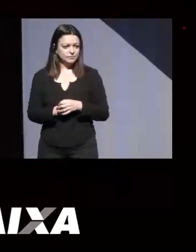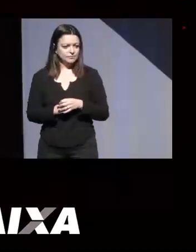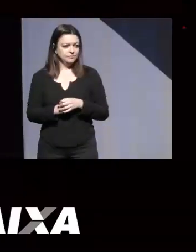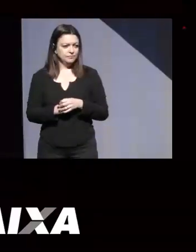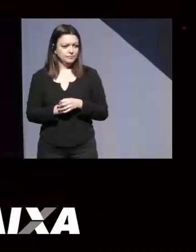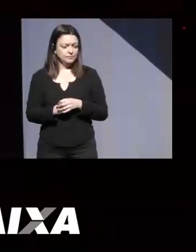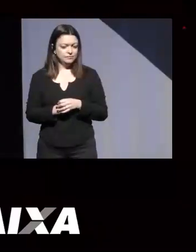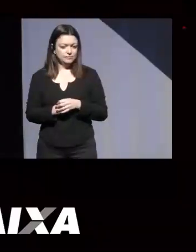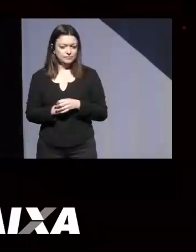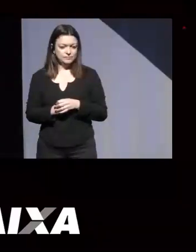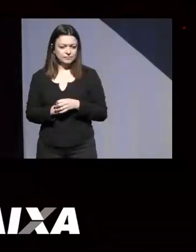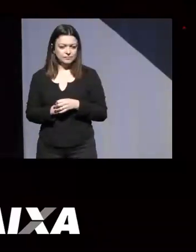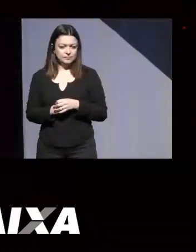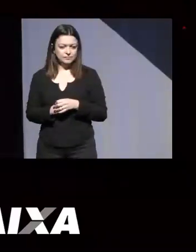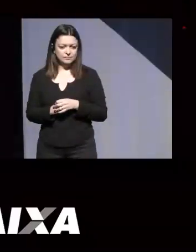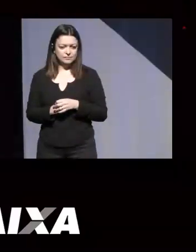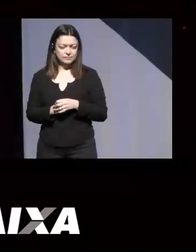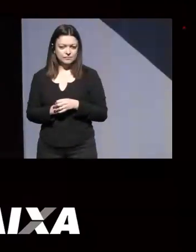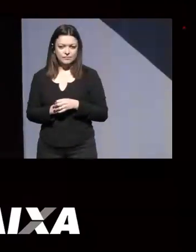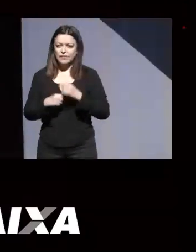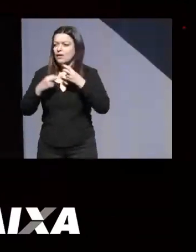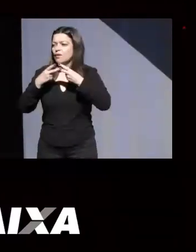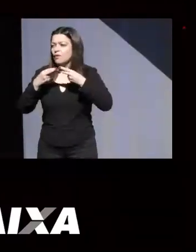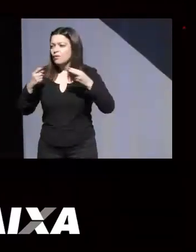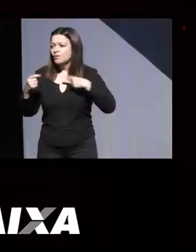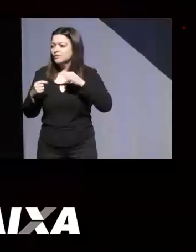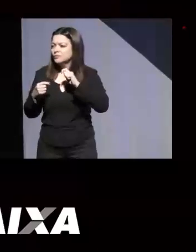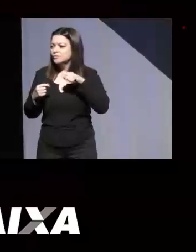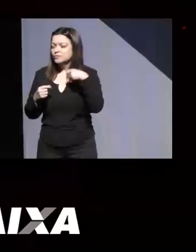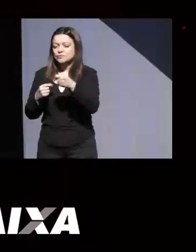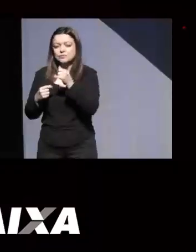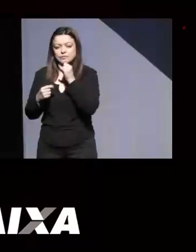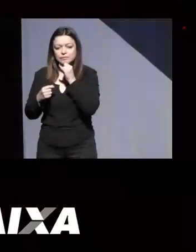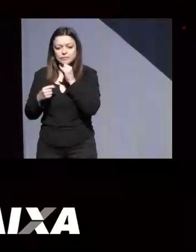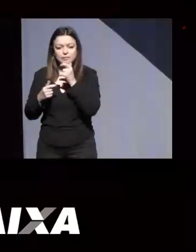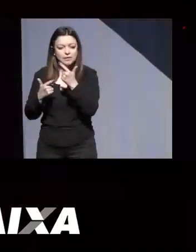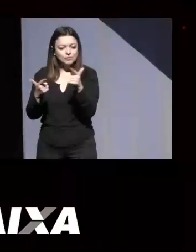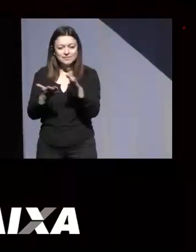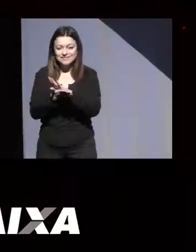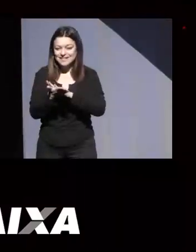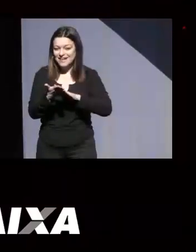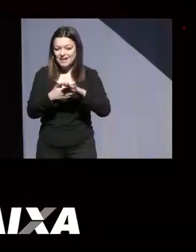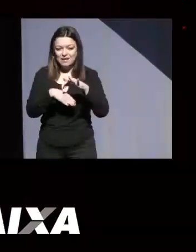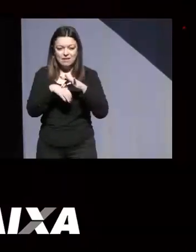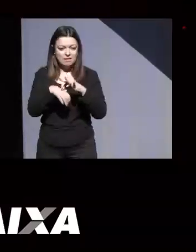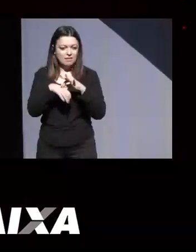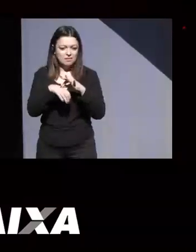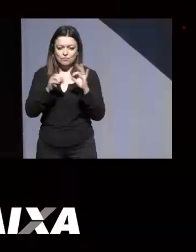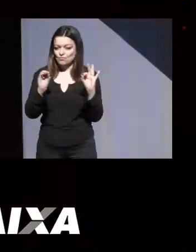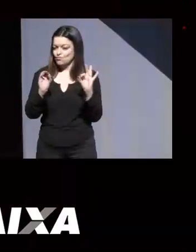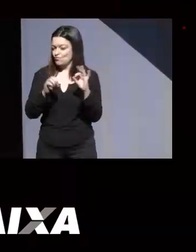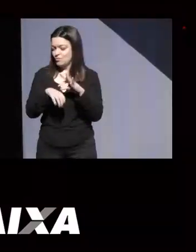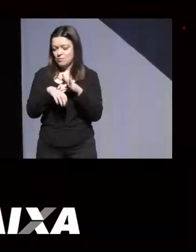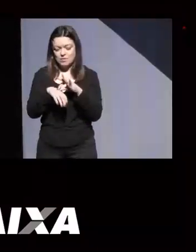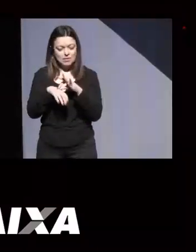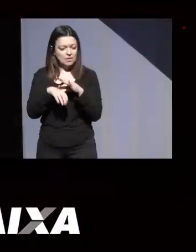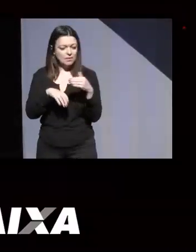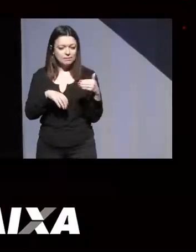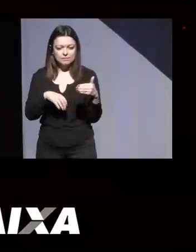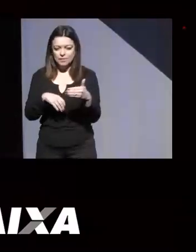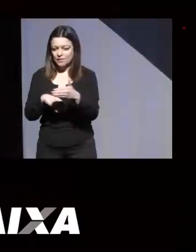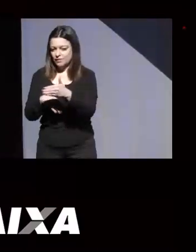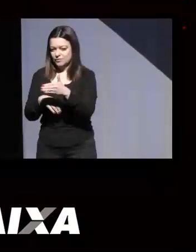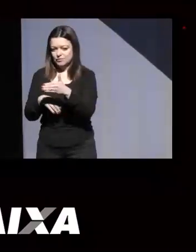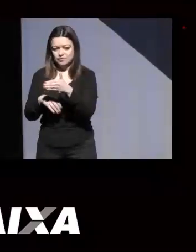de subposição tal, enfim, mas não tem proteína animal. Não tem carne, peixe,